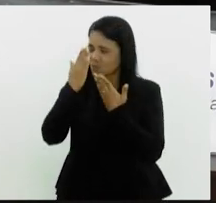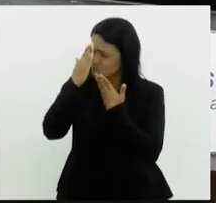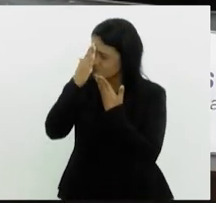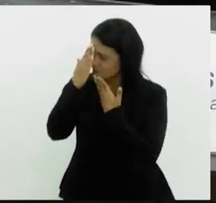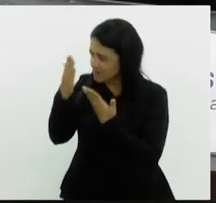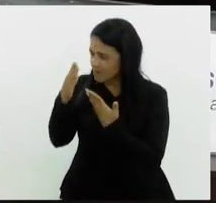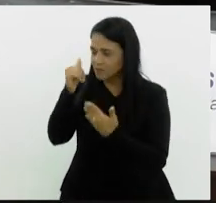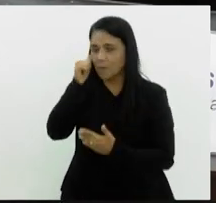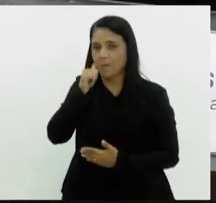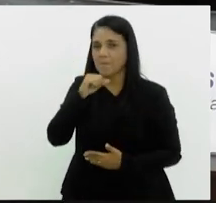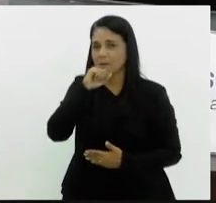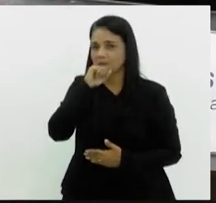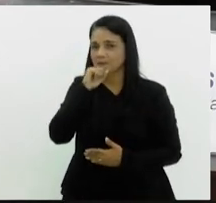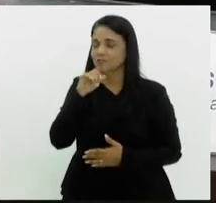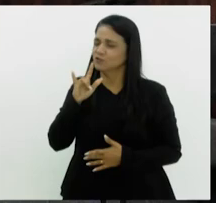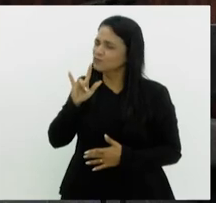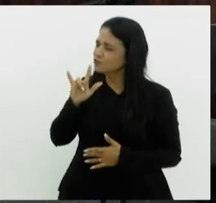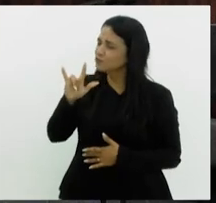Um beijo, te amo.